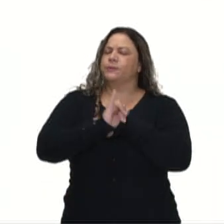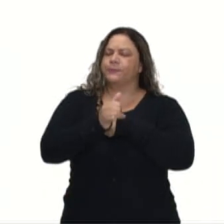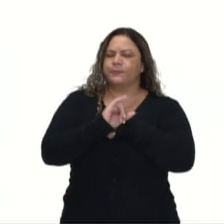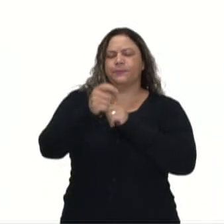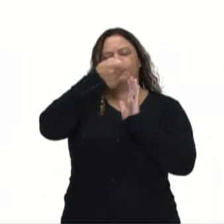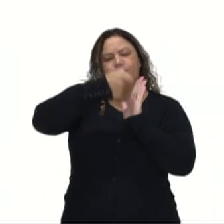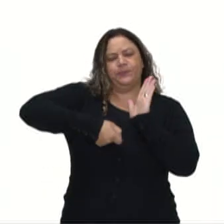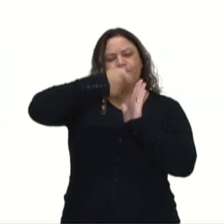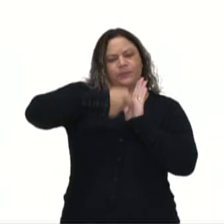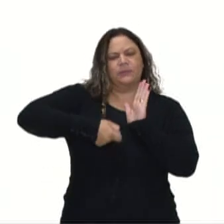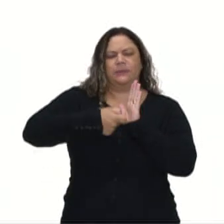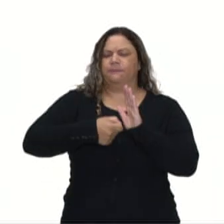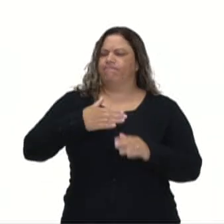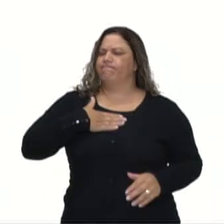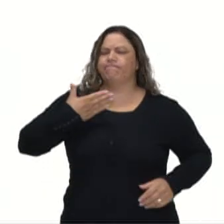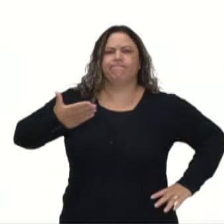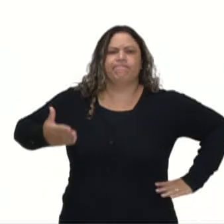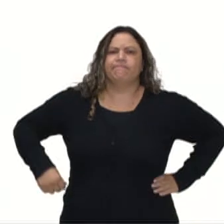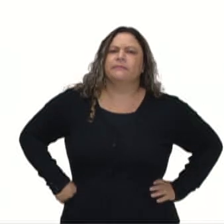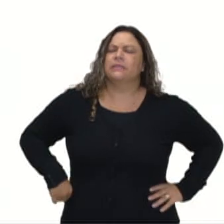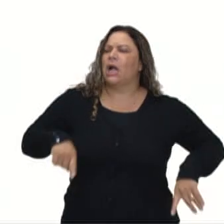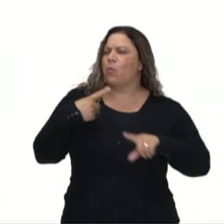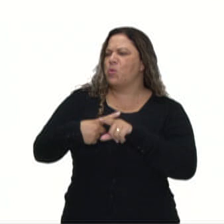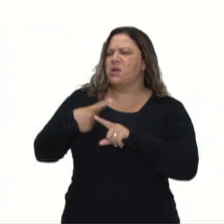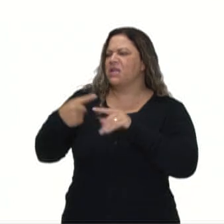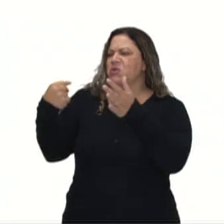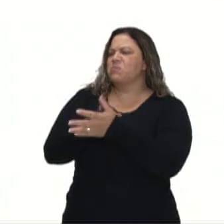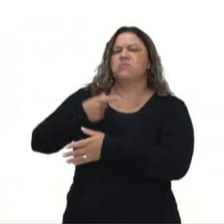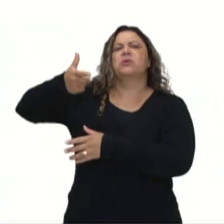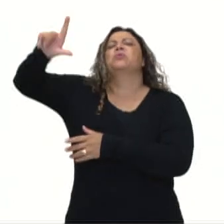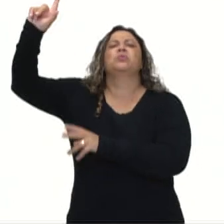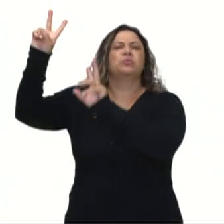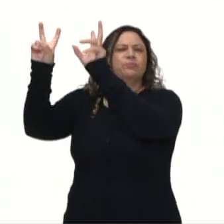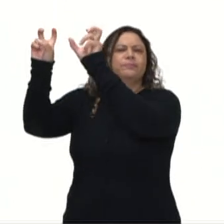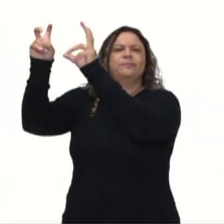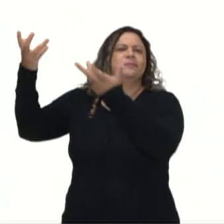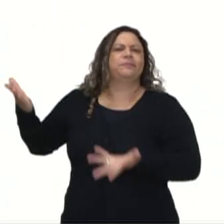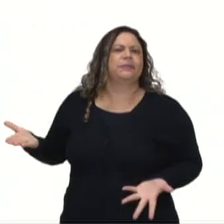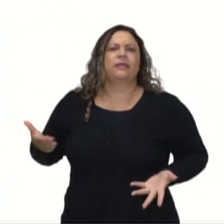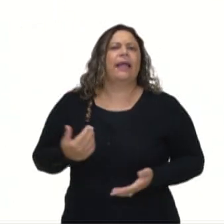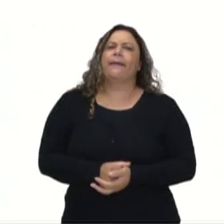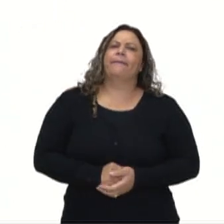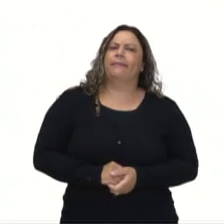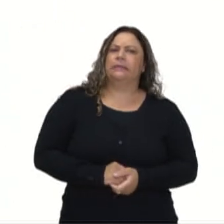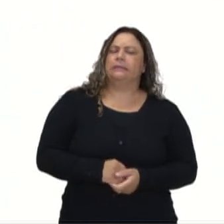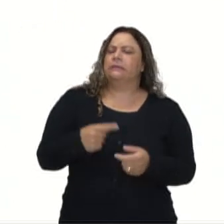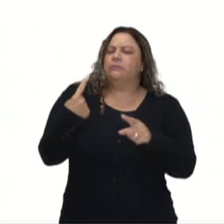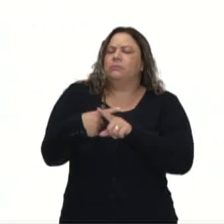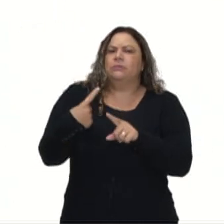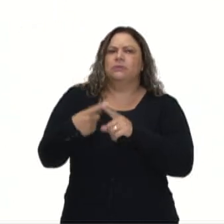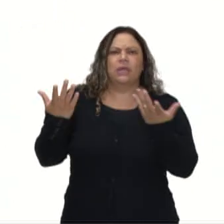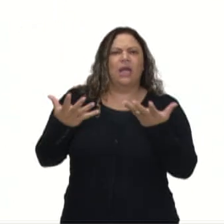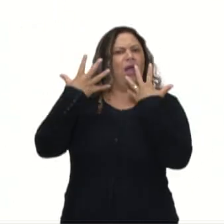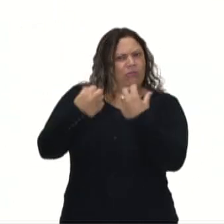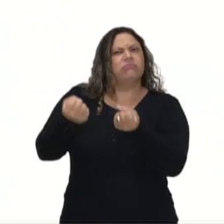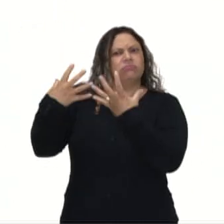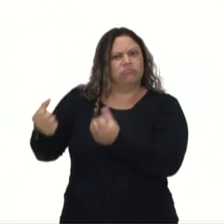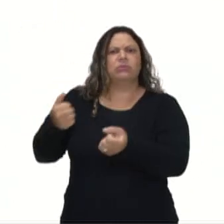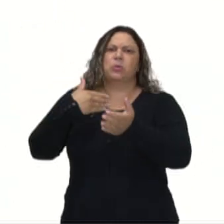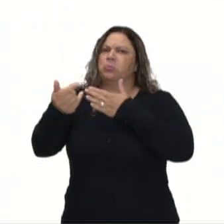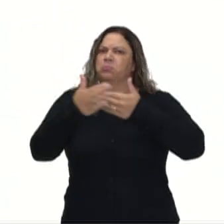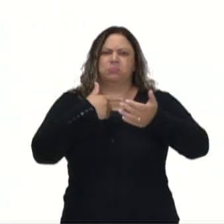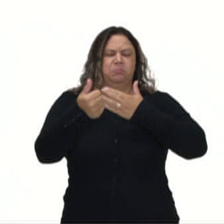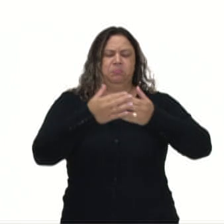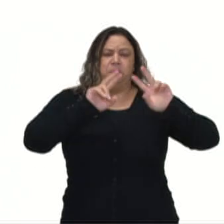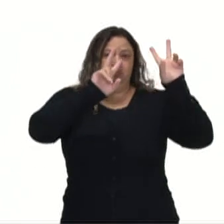indignação. Ele se questiona por que não lhe perguntam sobre outros assuntos e sugere que aceitaria tratar de qualquer assunto que